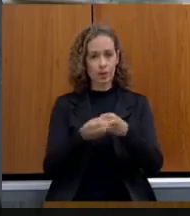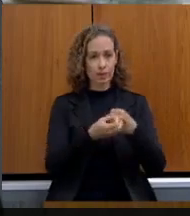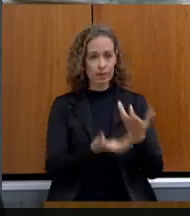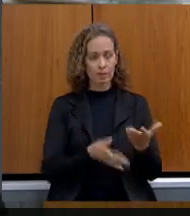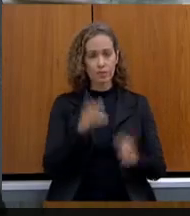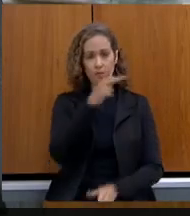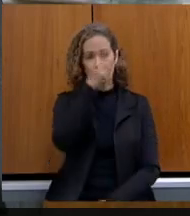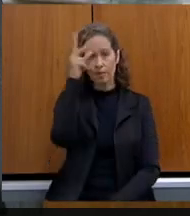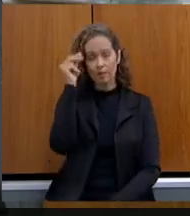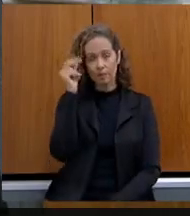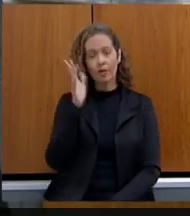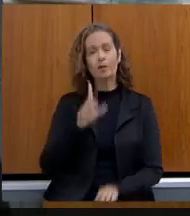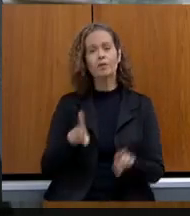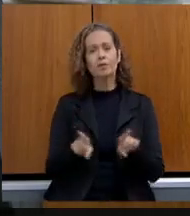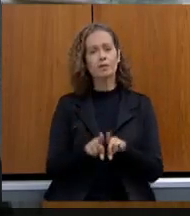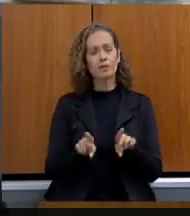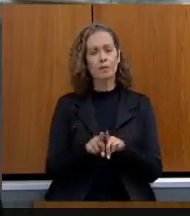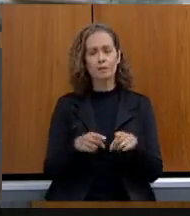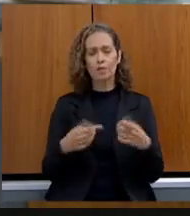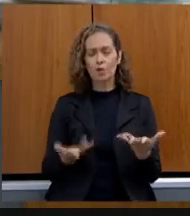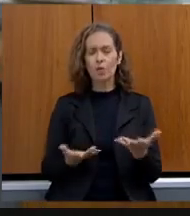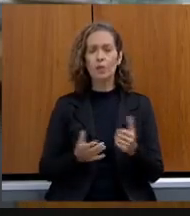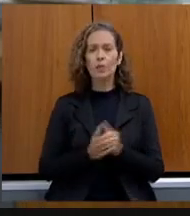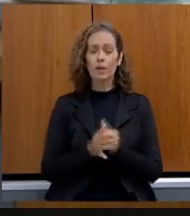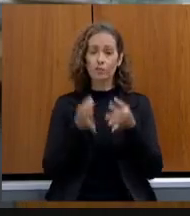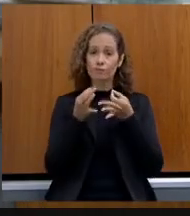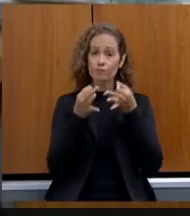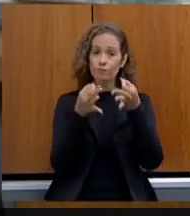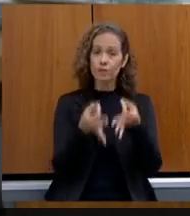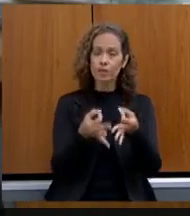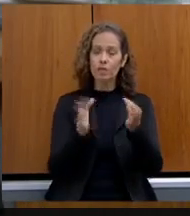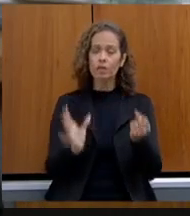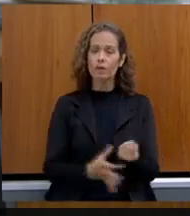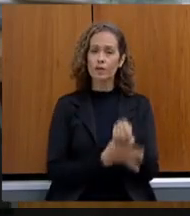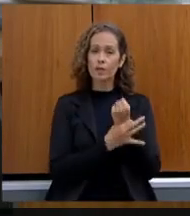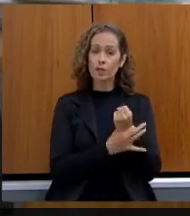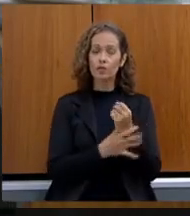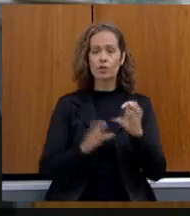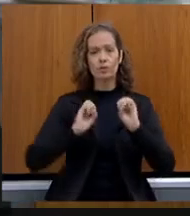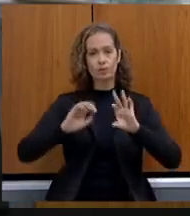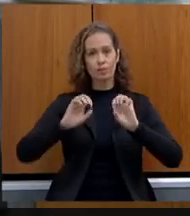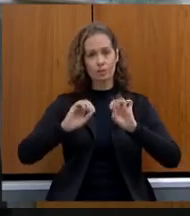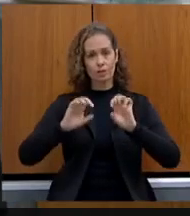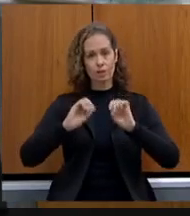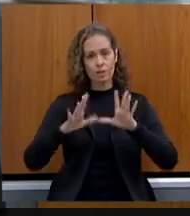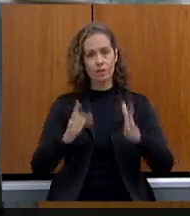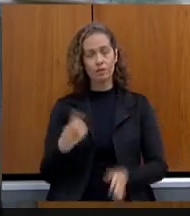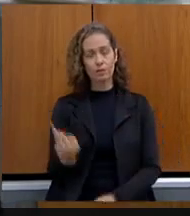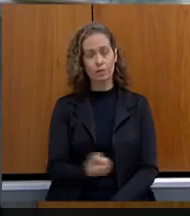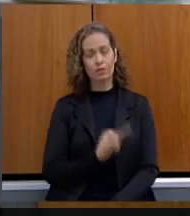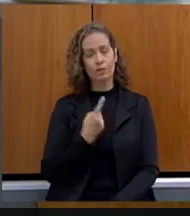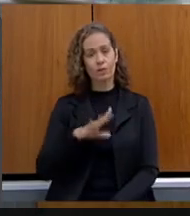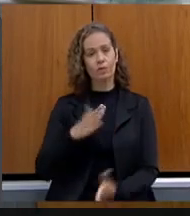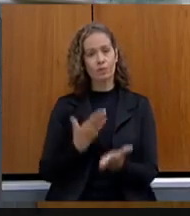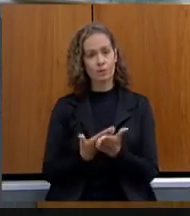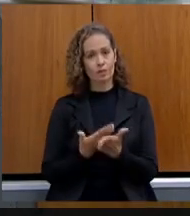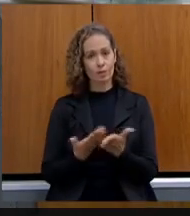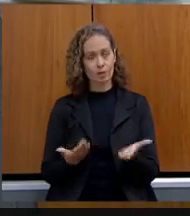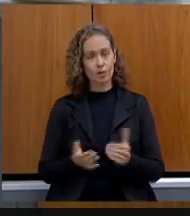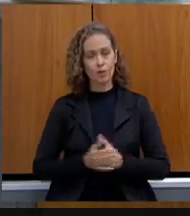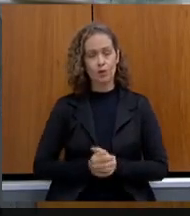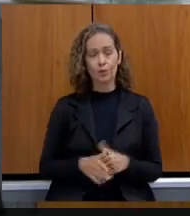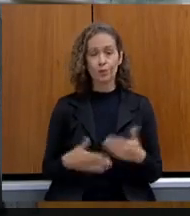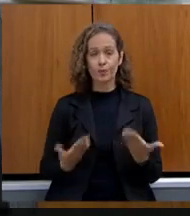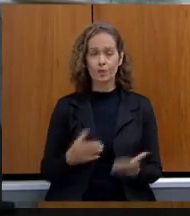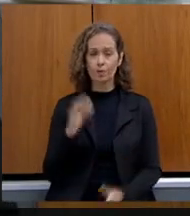prefeitos é também muito a voltados à garantia da educação dos nossos estudantes em relação